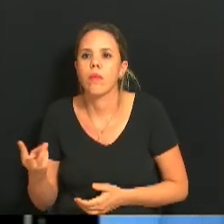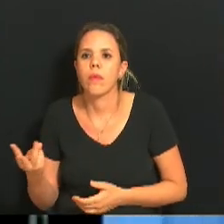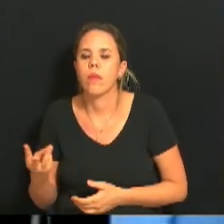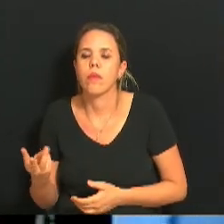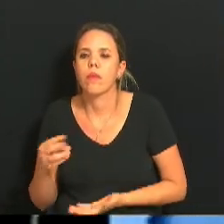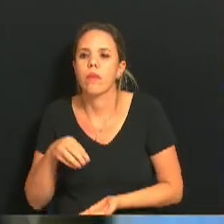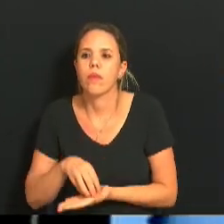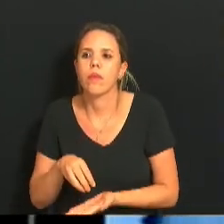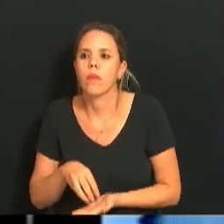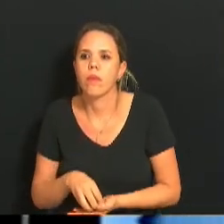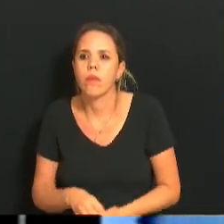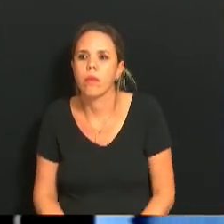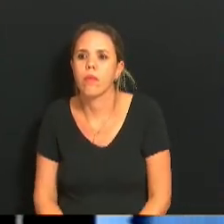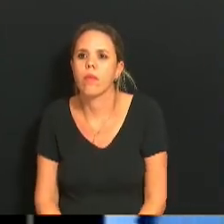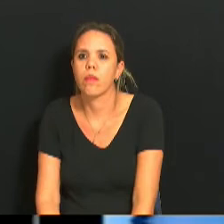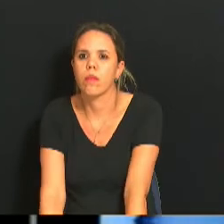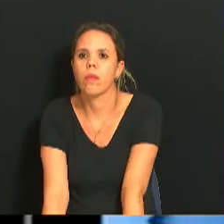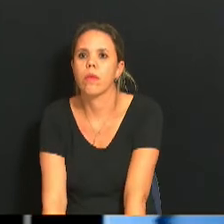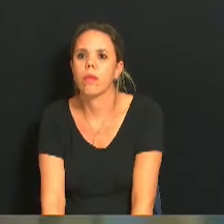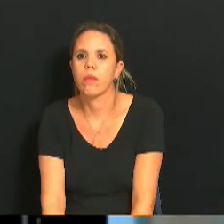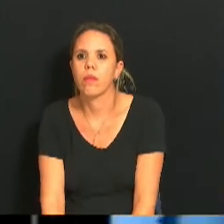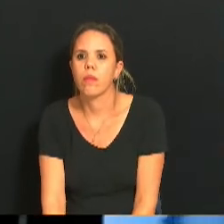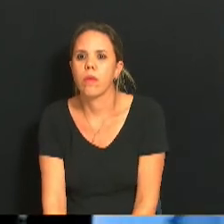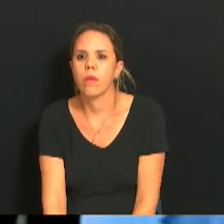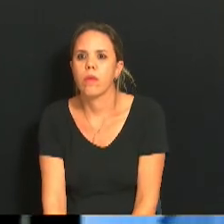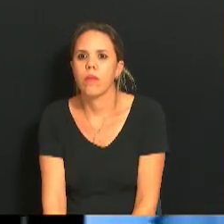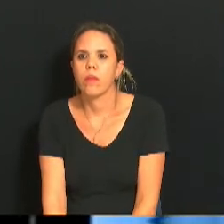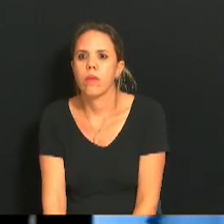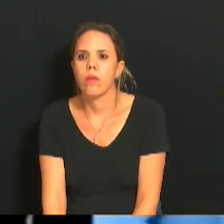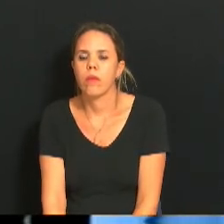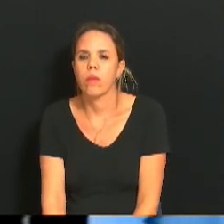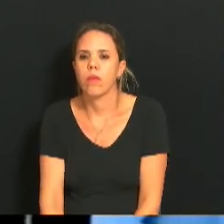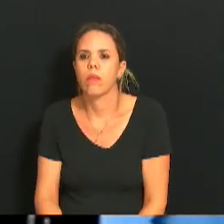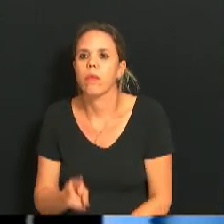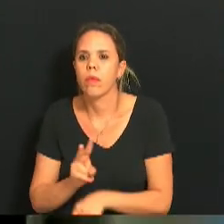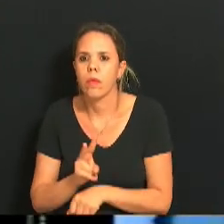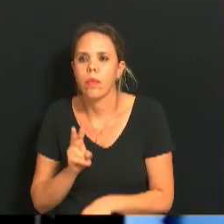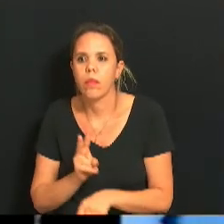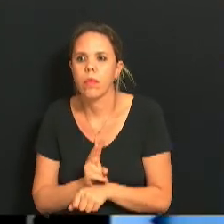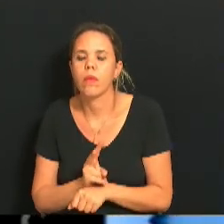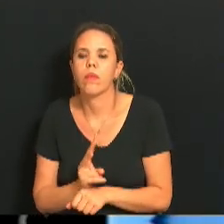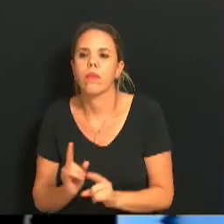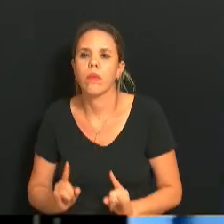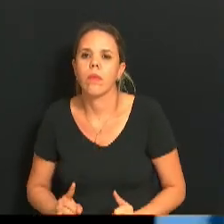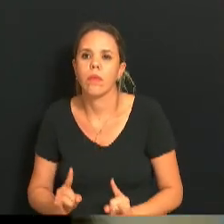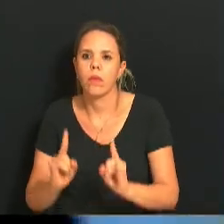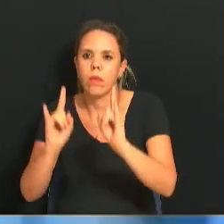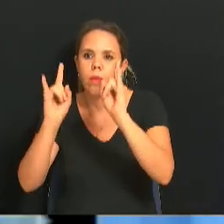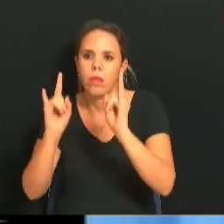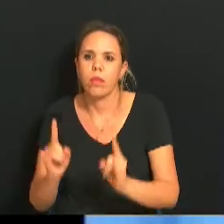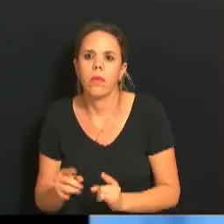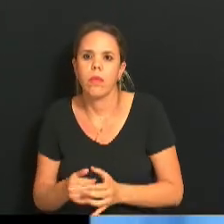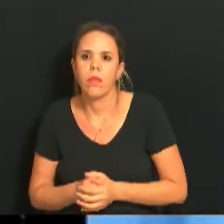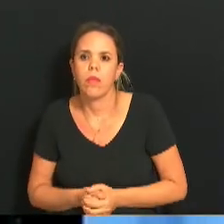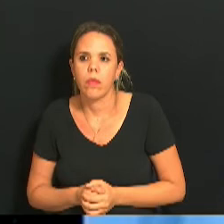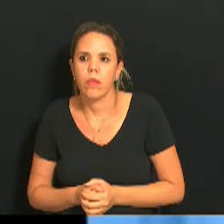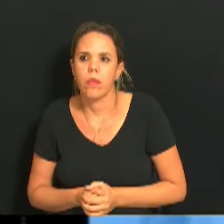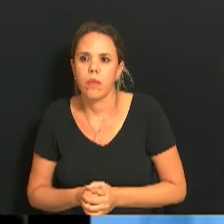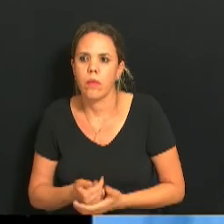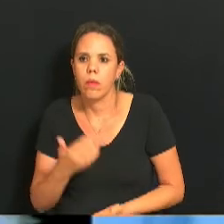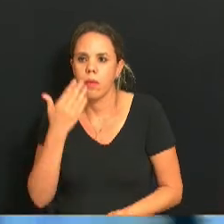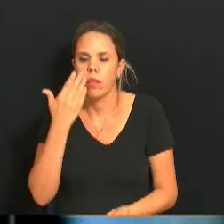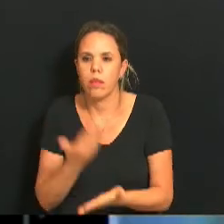cdpc Evelyn tá na preservação do patrimônio e como bem disse a gente